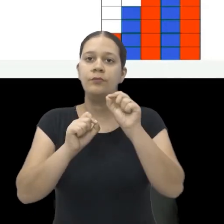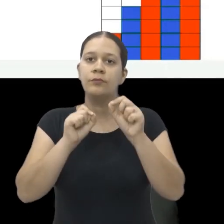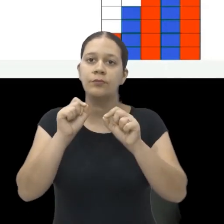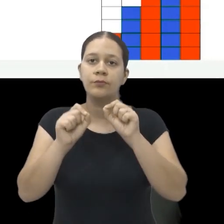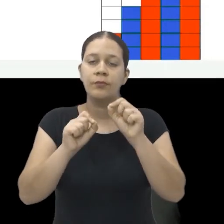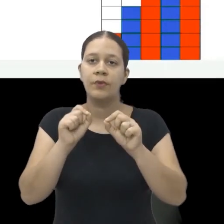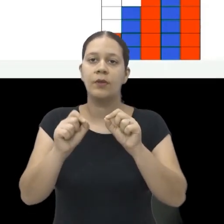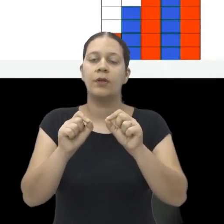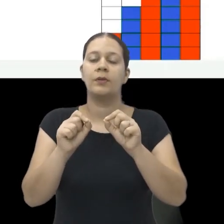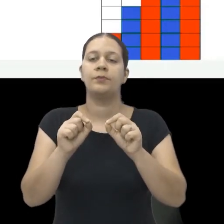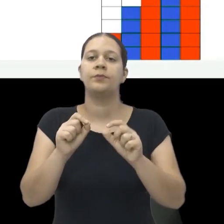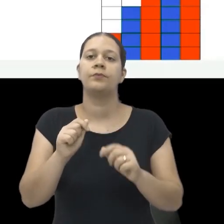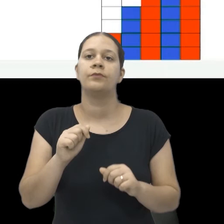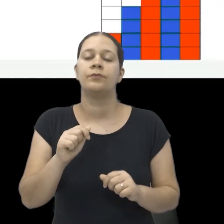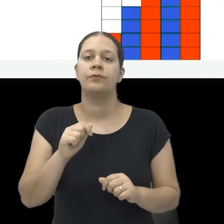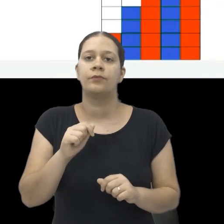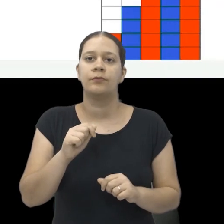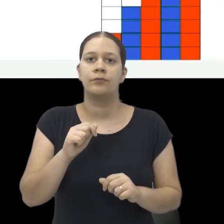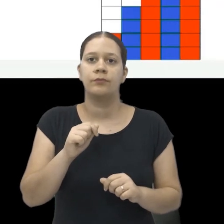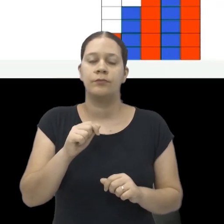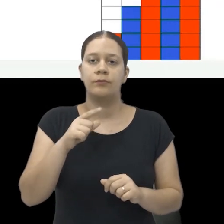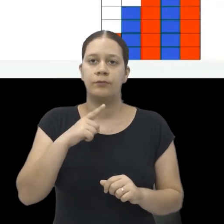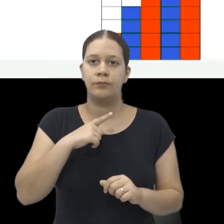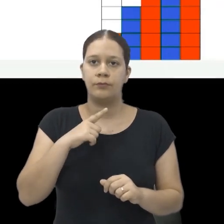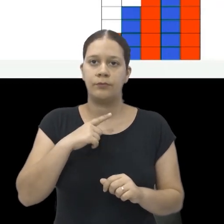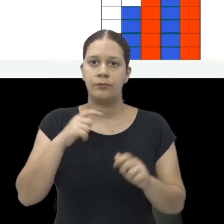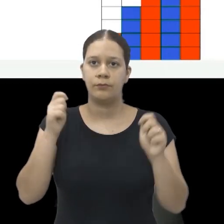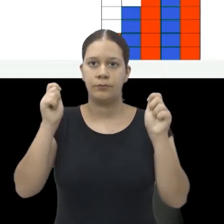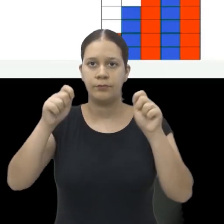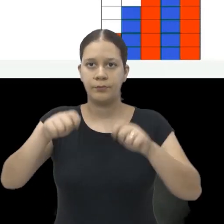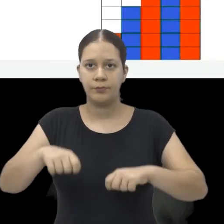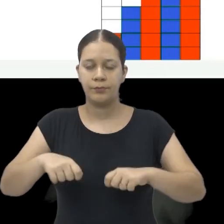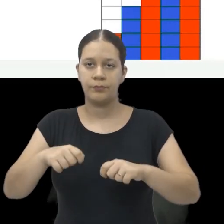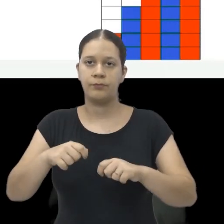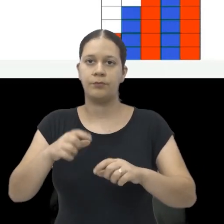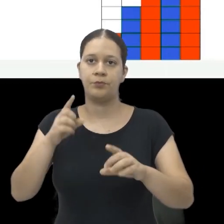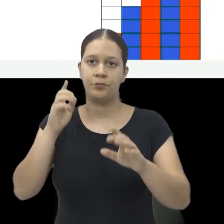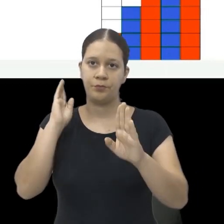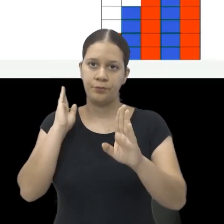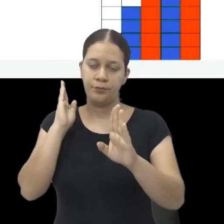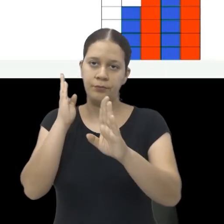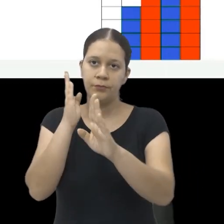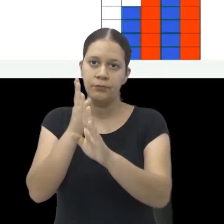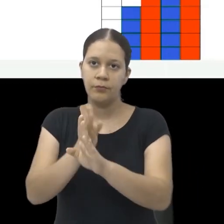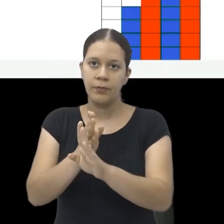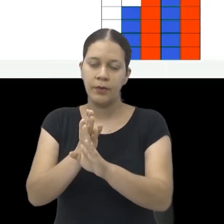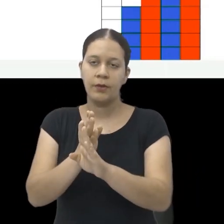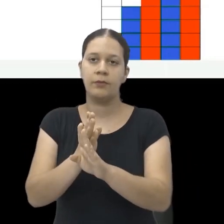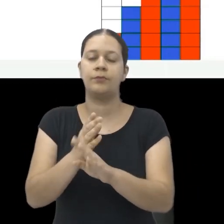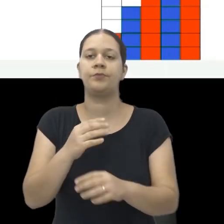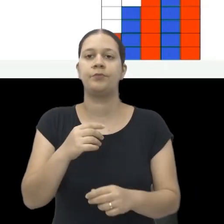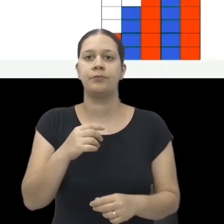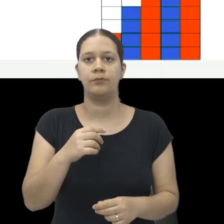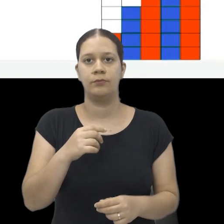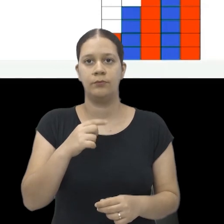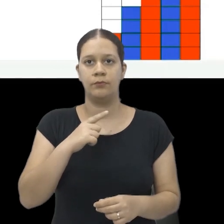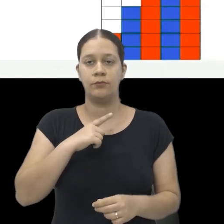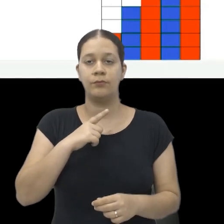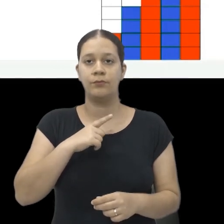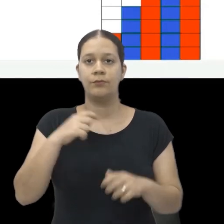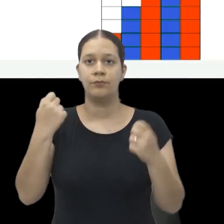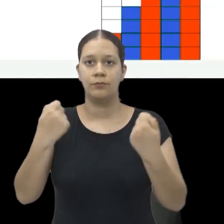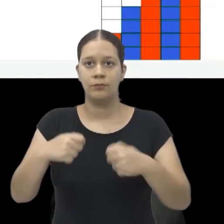são sequências recursivas? São aquelas que, para que você possa encontrar o próximo termo, você depende diretamente do termo